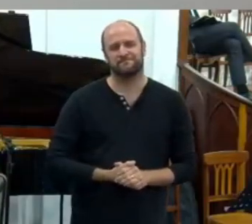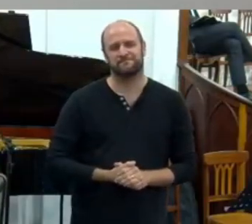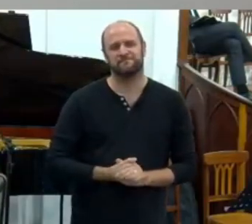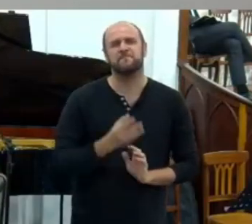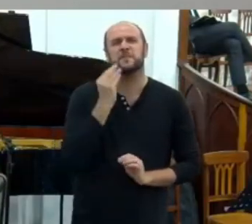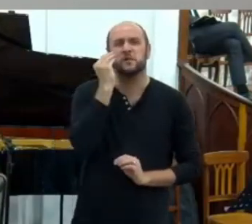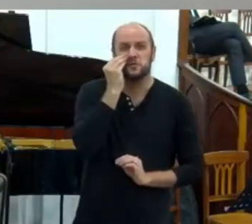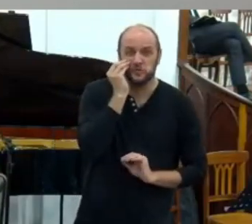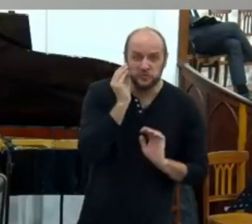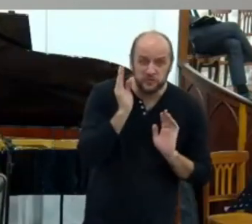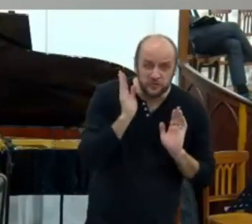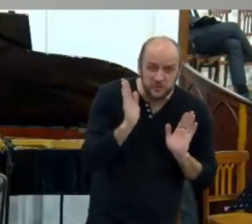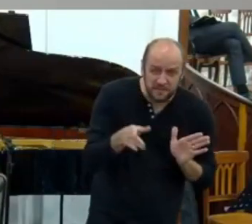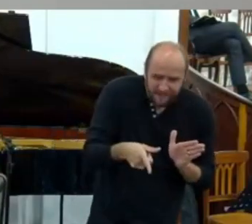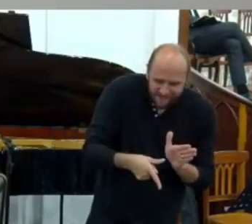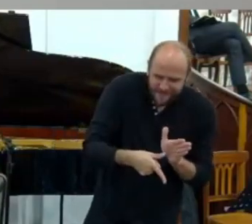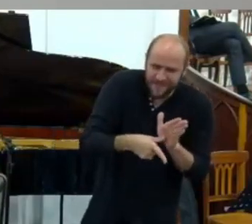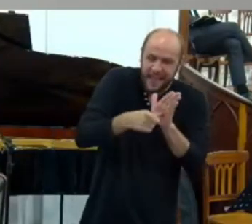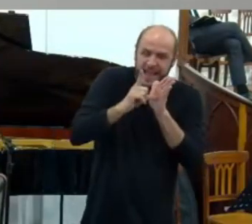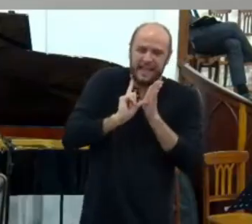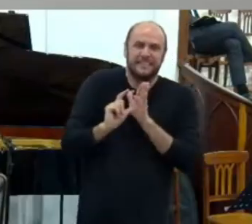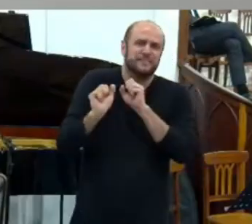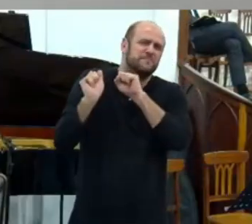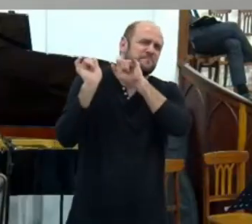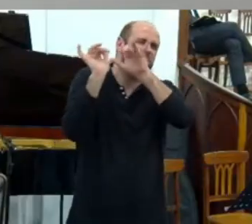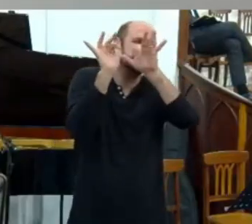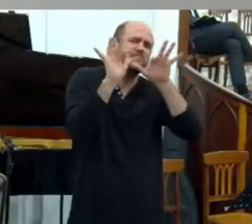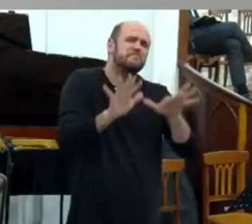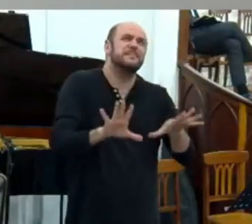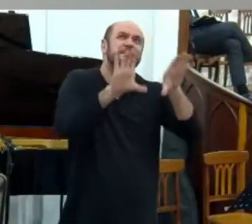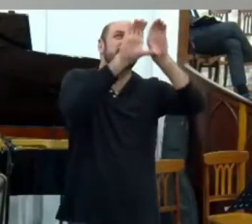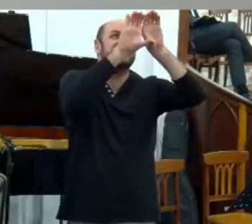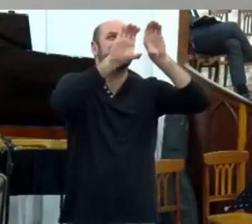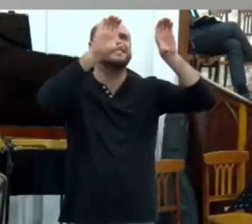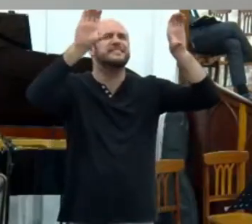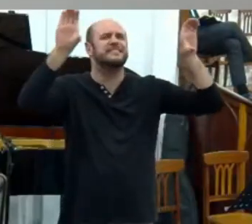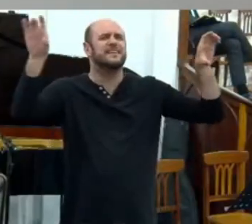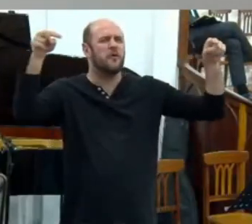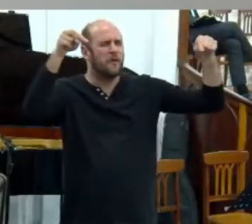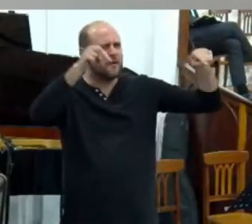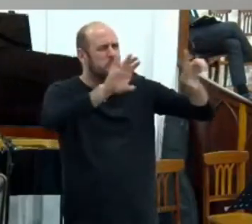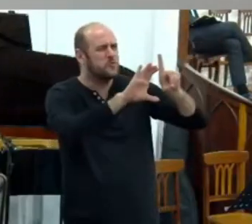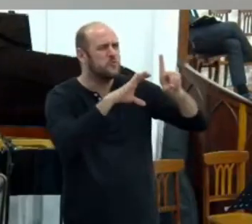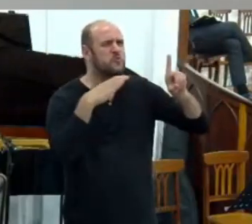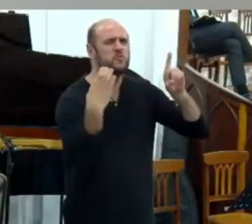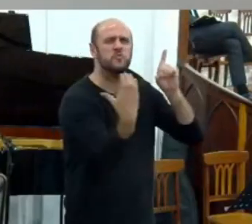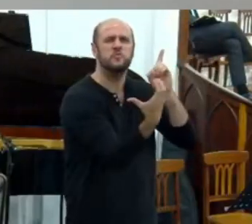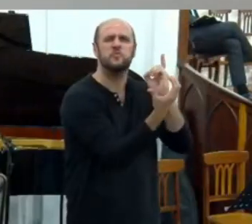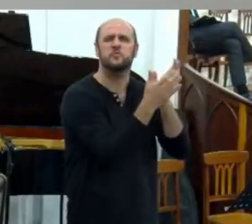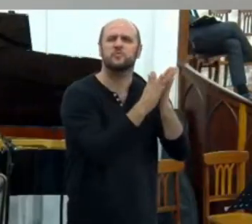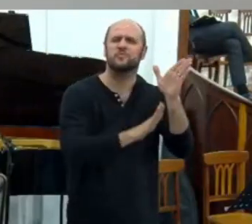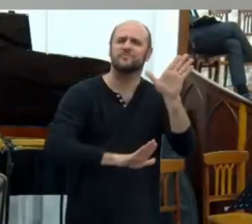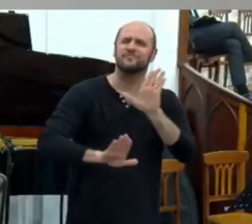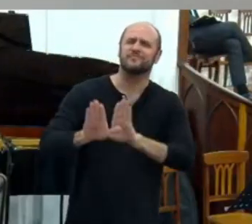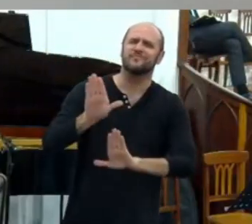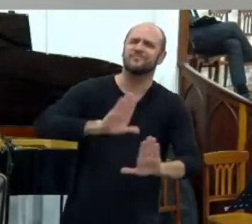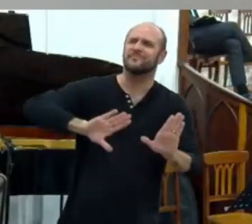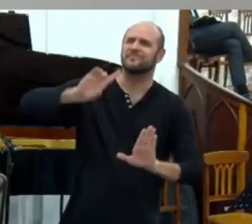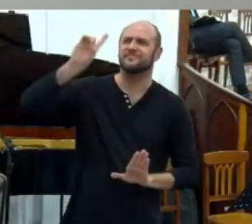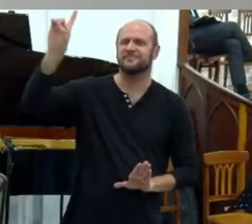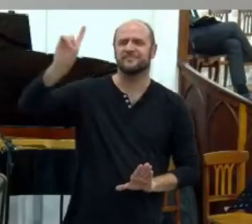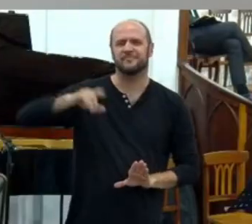Provamos antecipadamente as bênçãos celestiais no culto de adoração ao nosso Deus.